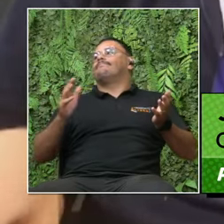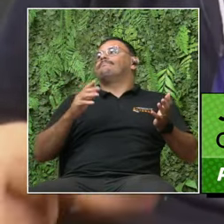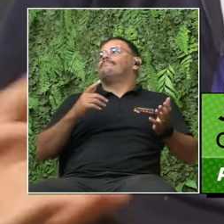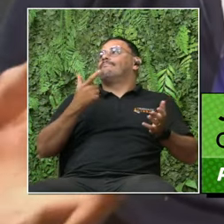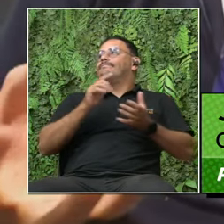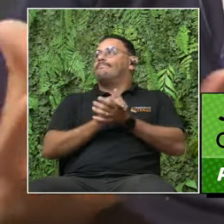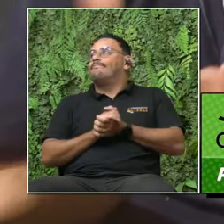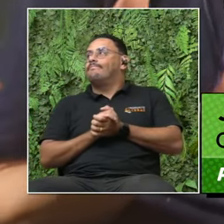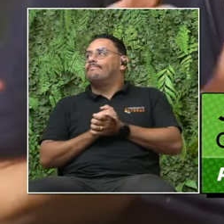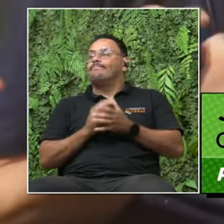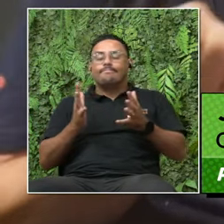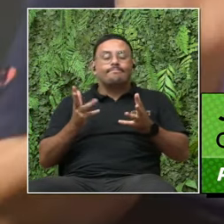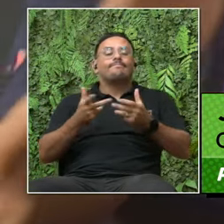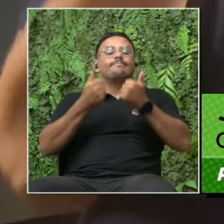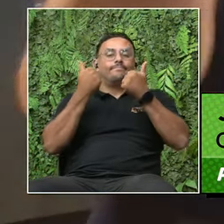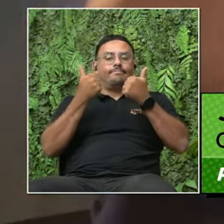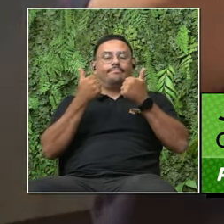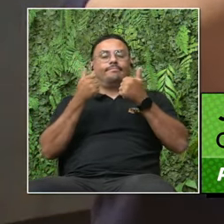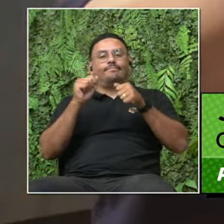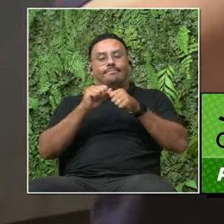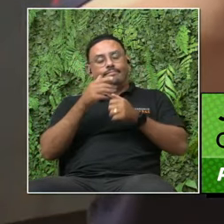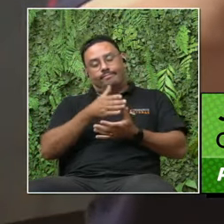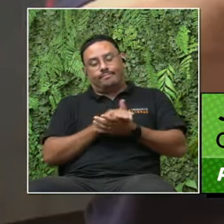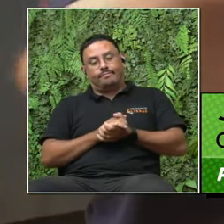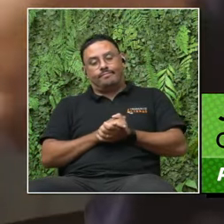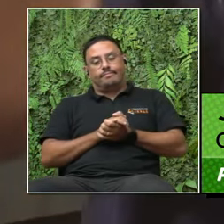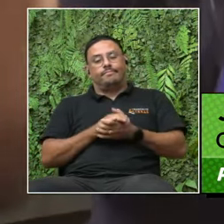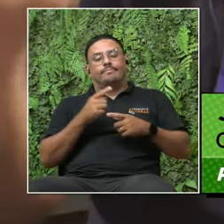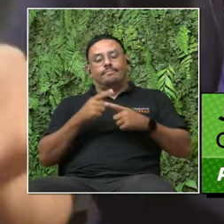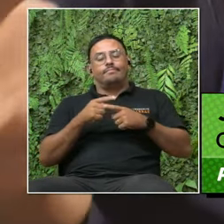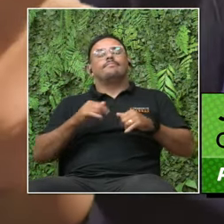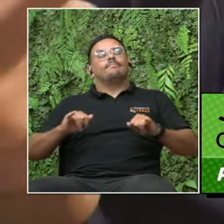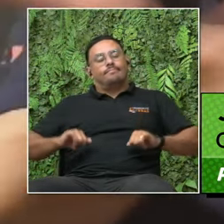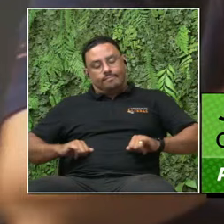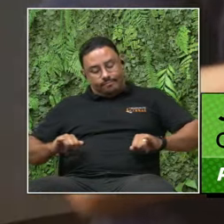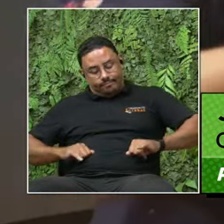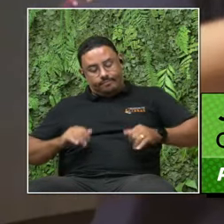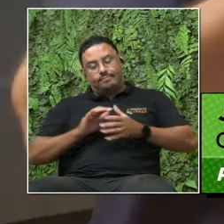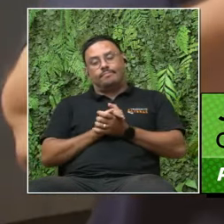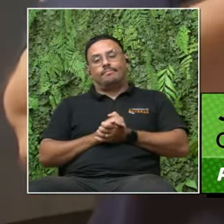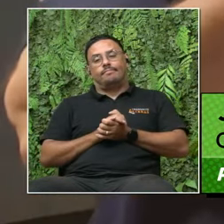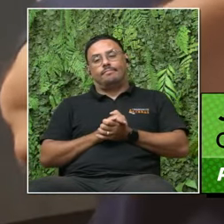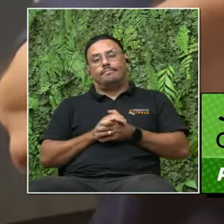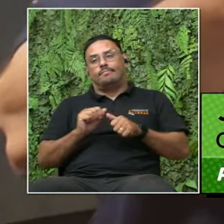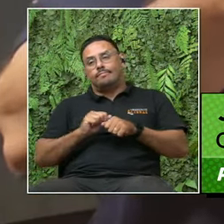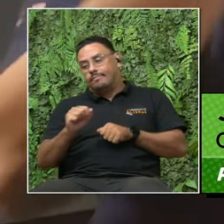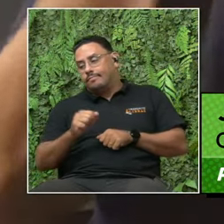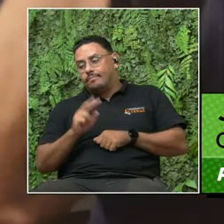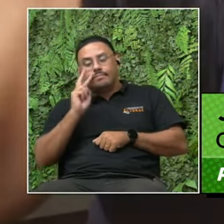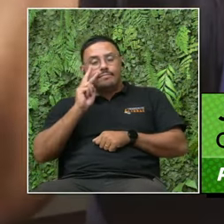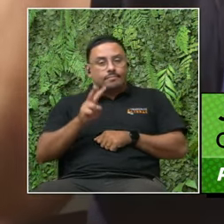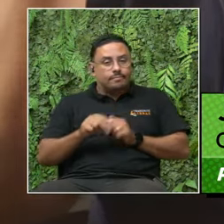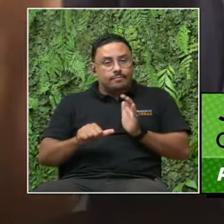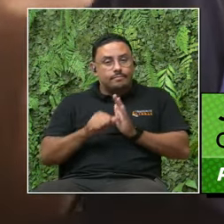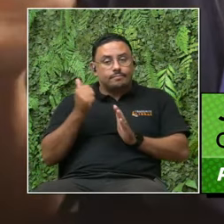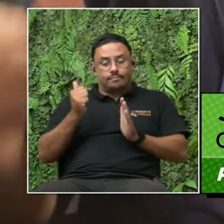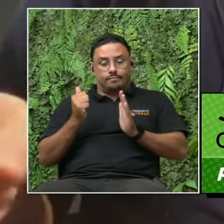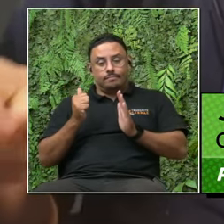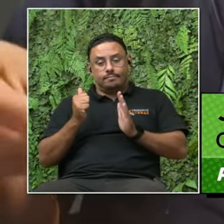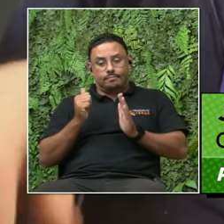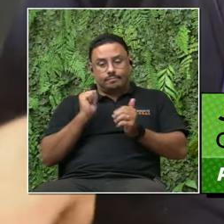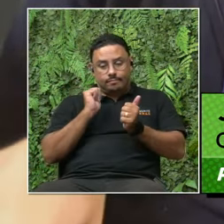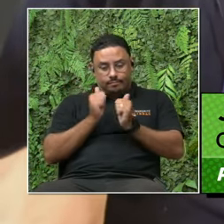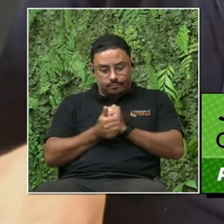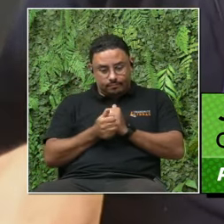aía com com essa qualidade para fazer isso porque o Cruzeiro sofre Cruzeiro sofre quando faz isso aí ele viu na no primeiro jogo então